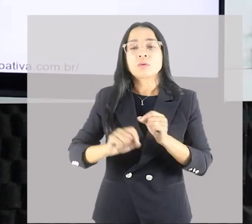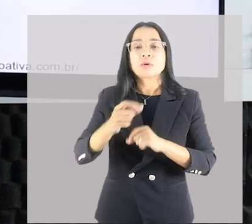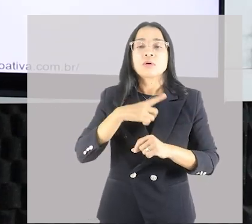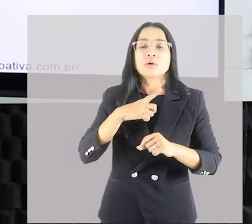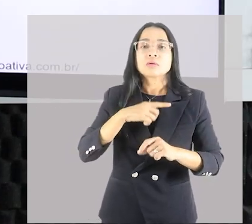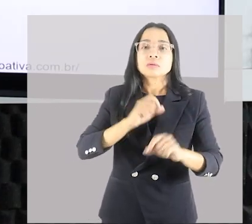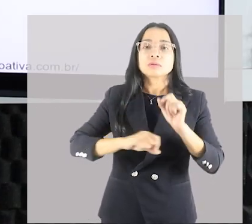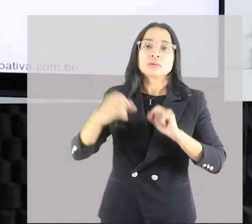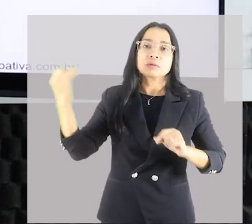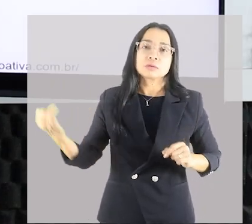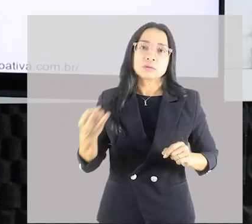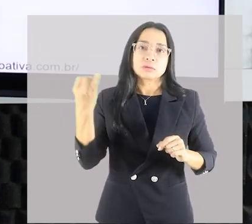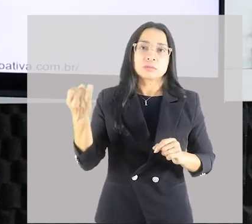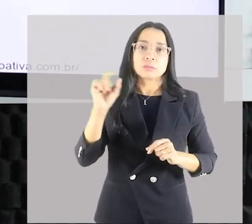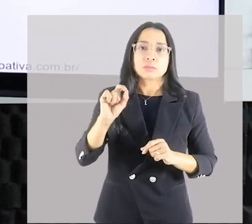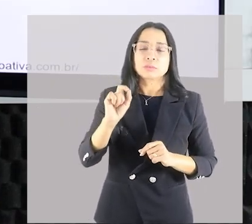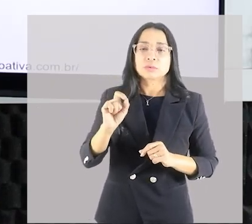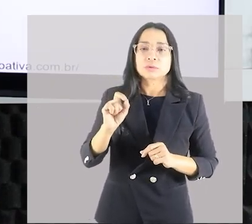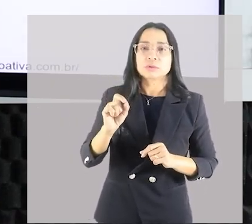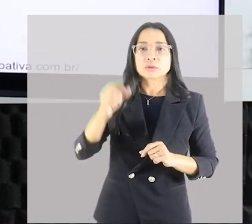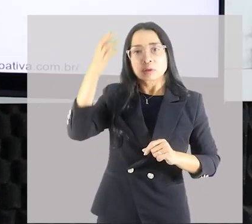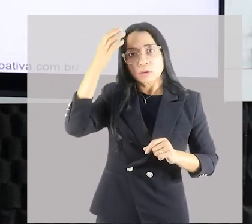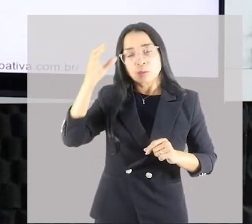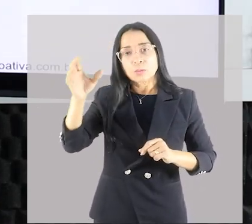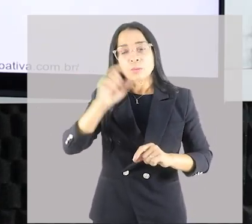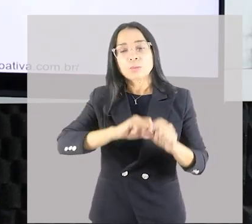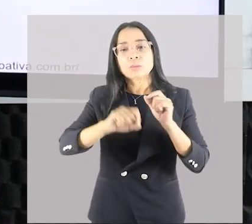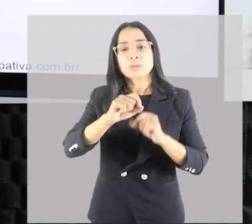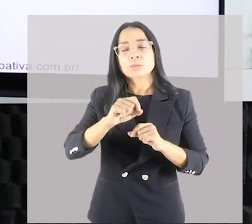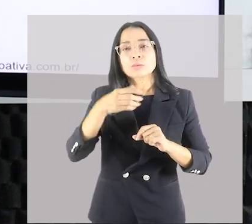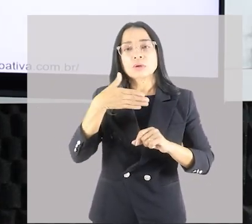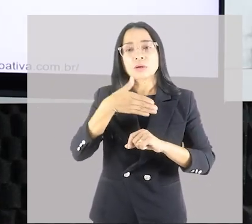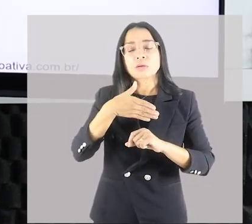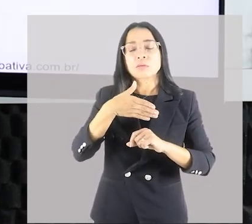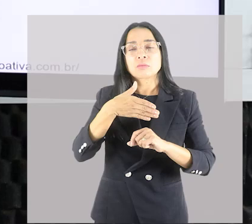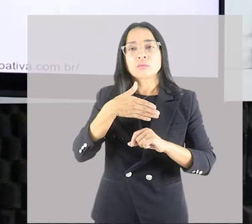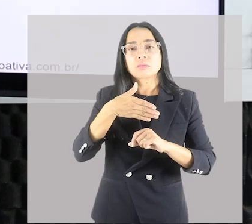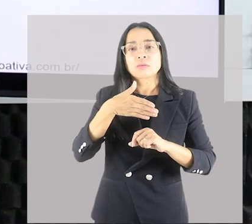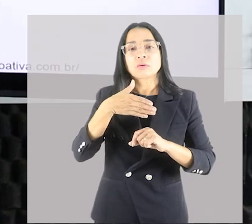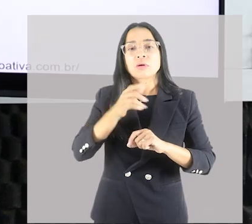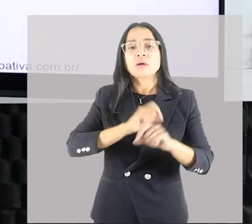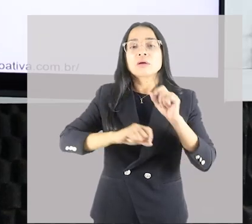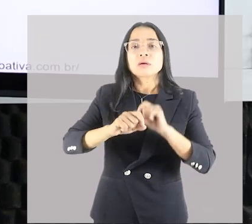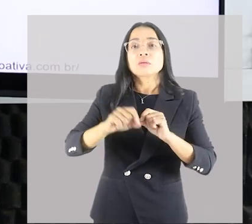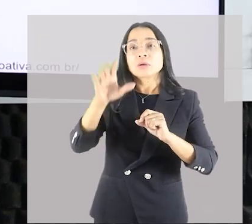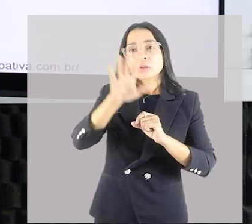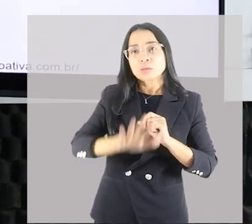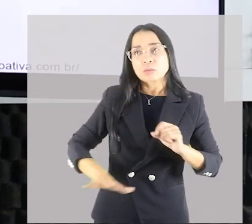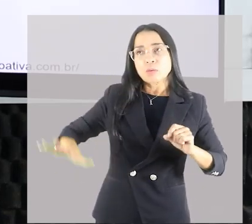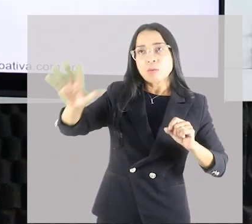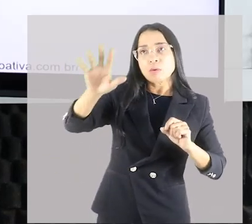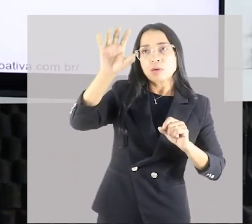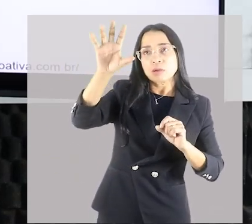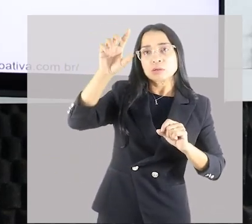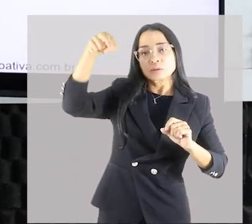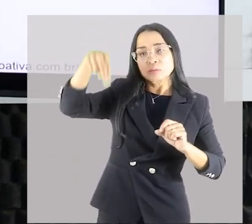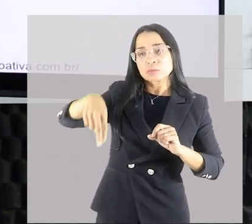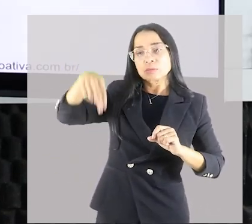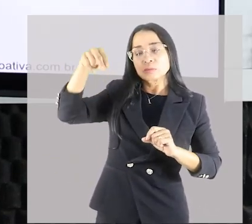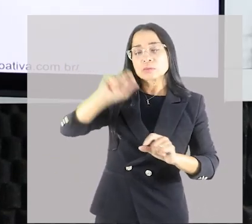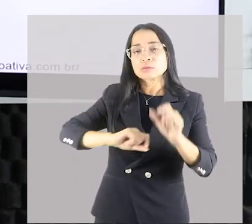essa importância, tá, cultural para toda essa região do Nordeste devido